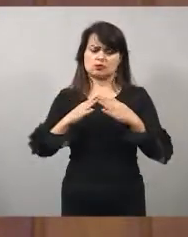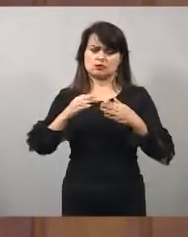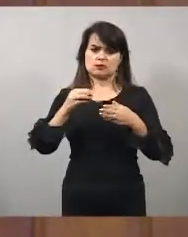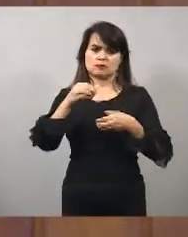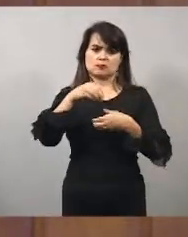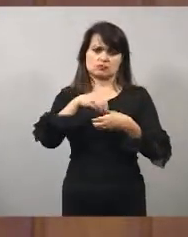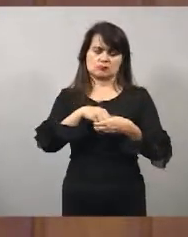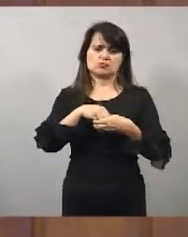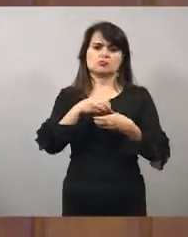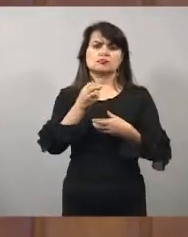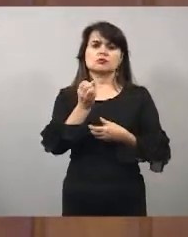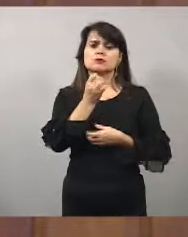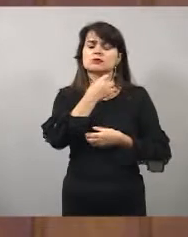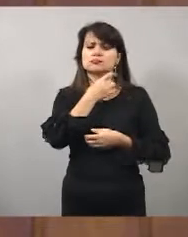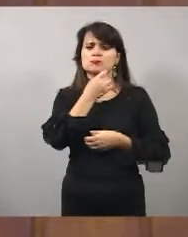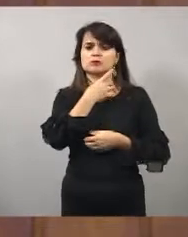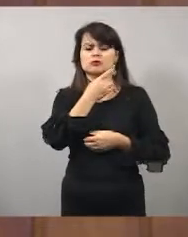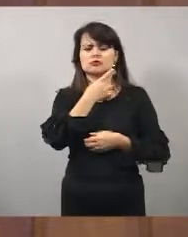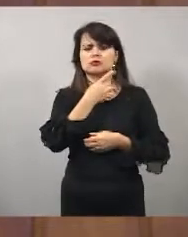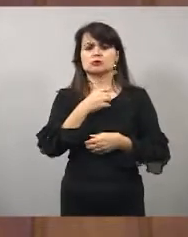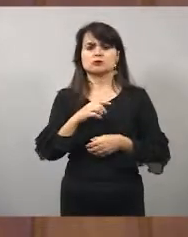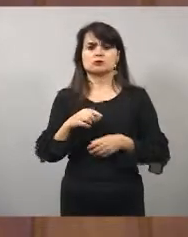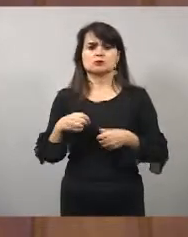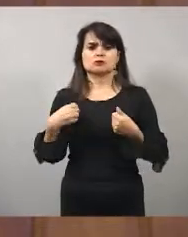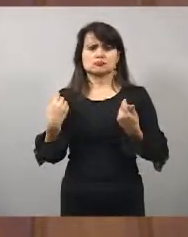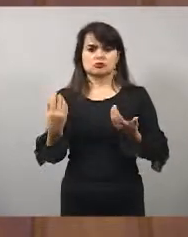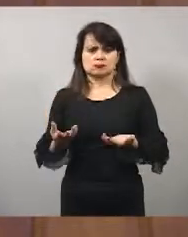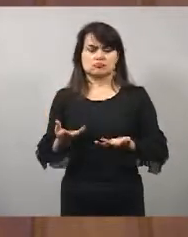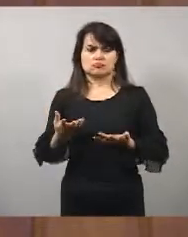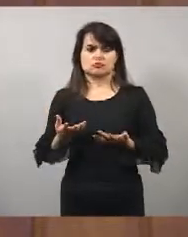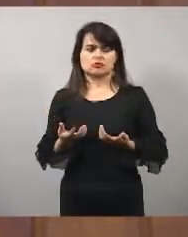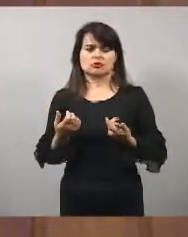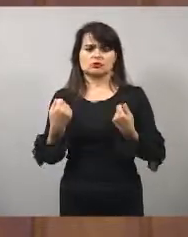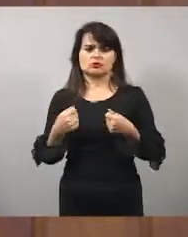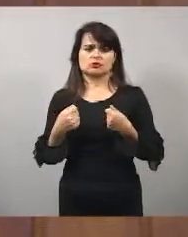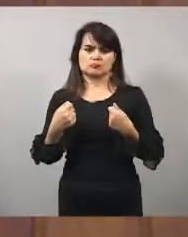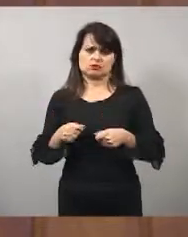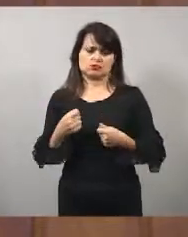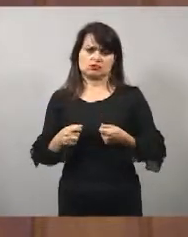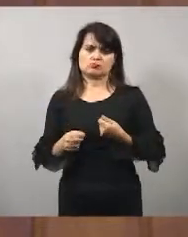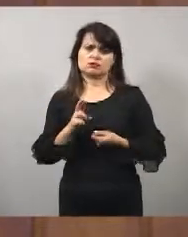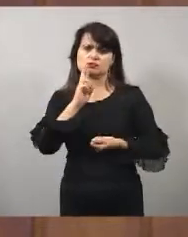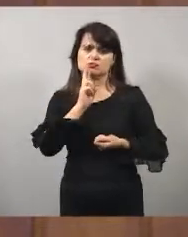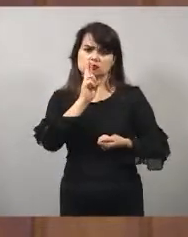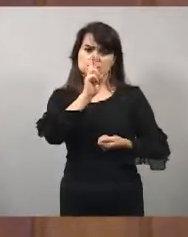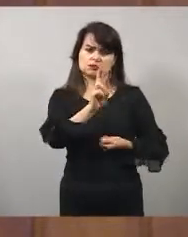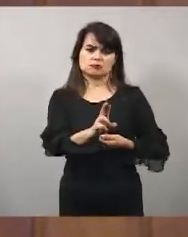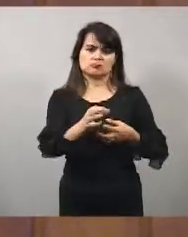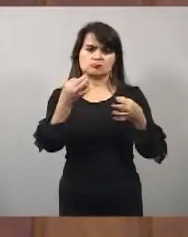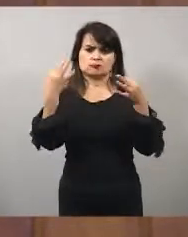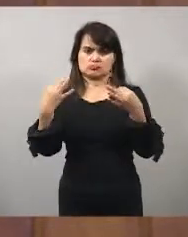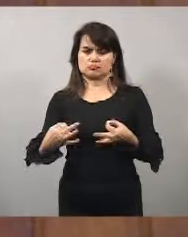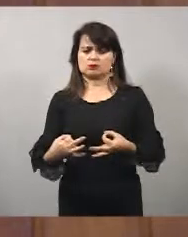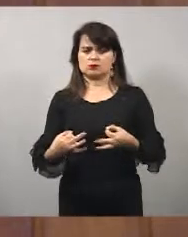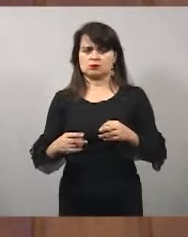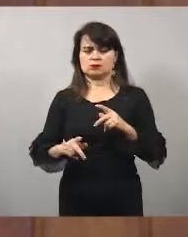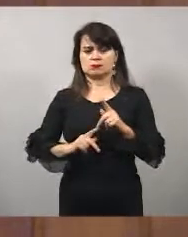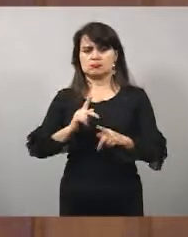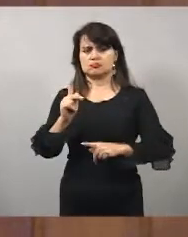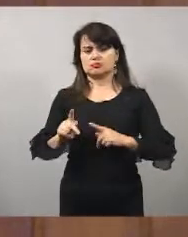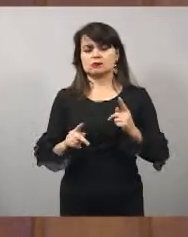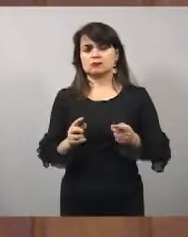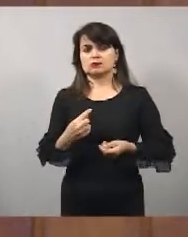o apoio para a administração quando as coisas acontecem. E, claro, nós também, né? Porque o que a gente traz